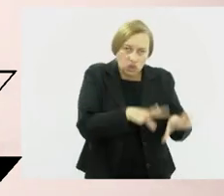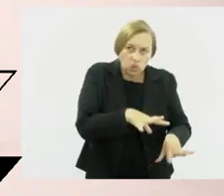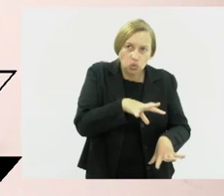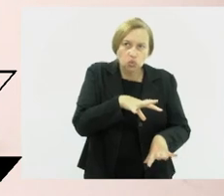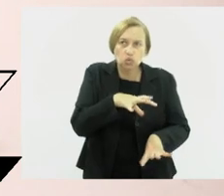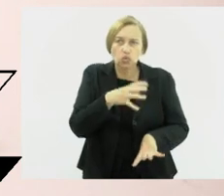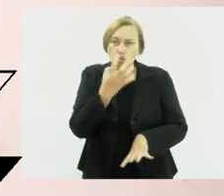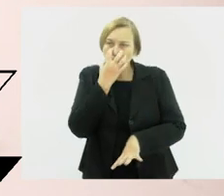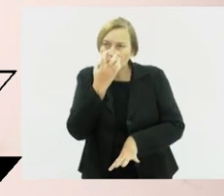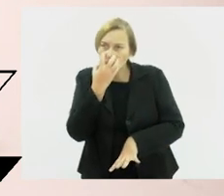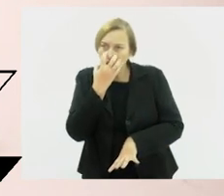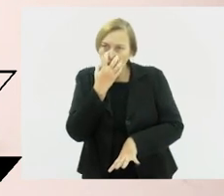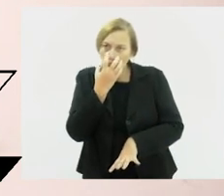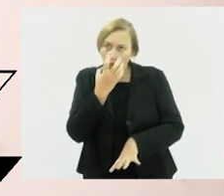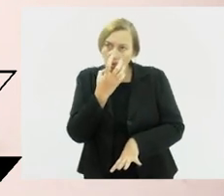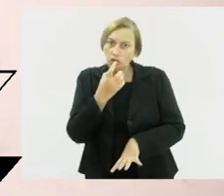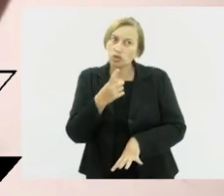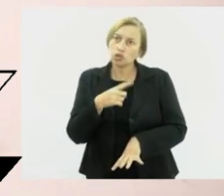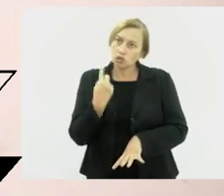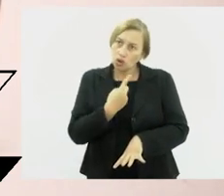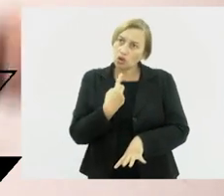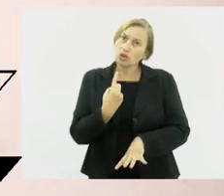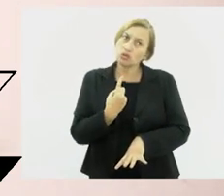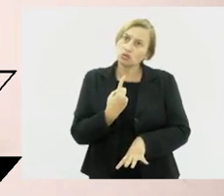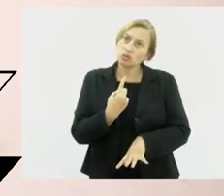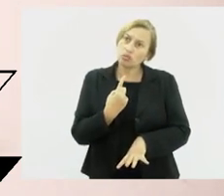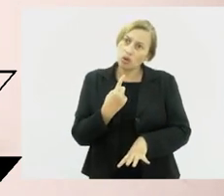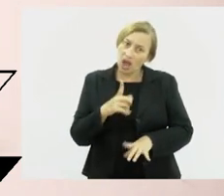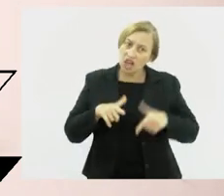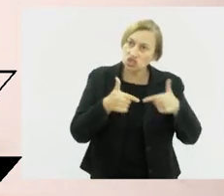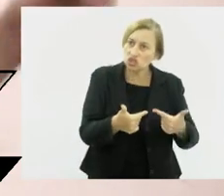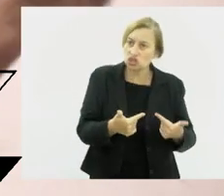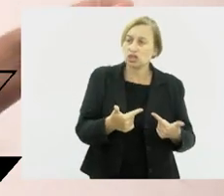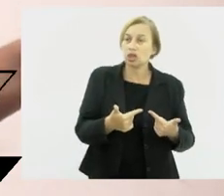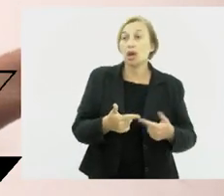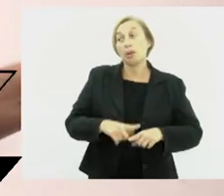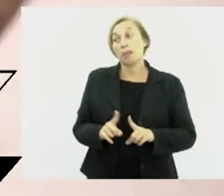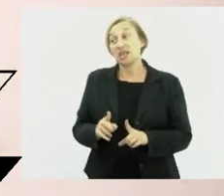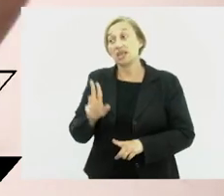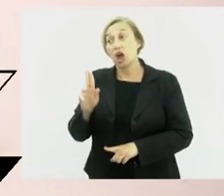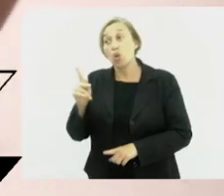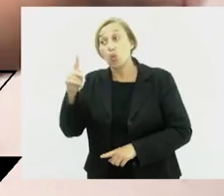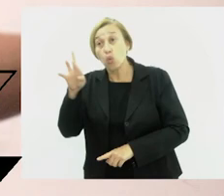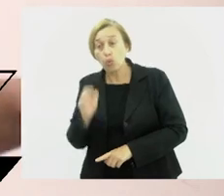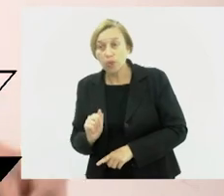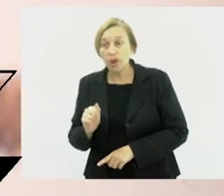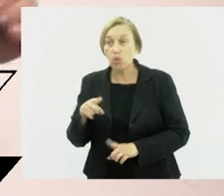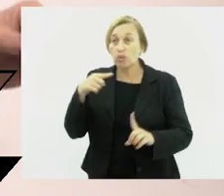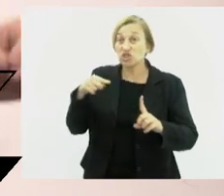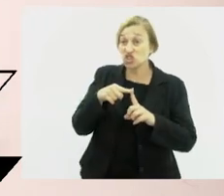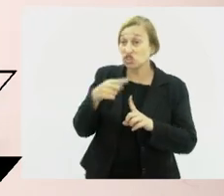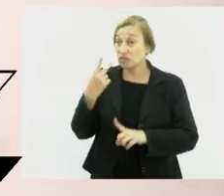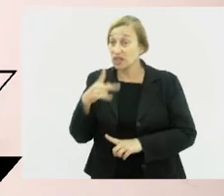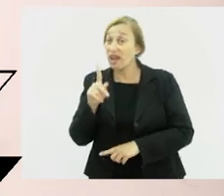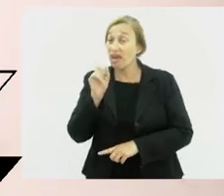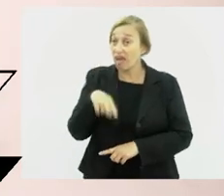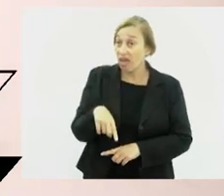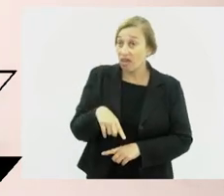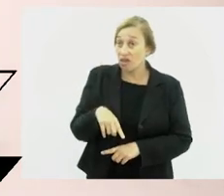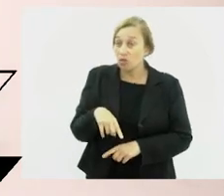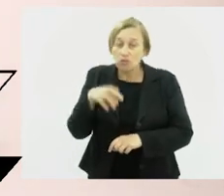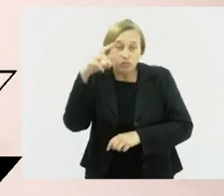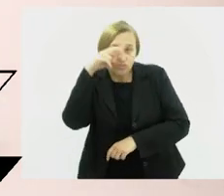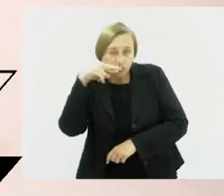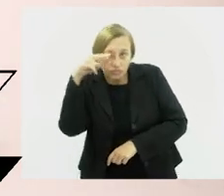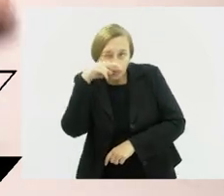ser imediato, nós vamos levar o cão com a gente, o animal que for. Mas a UPRA, o objetivo da UPRA é uma